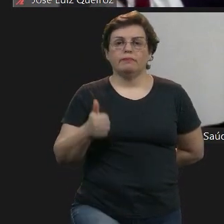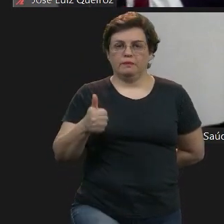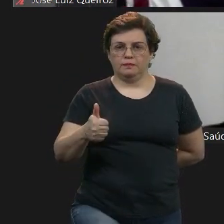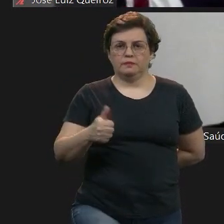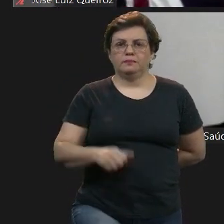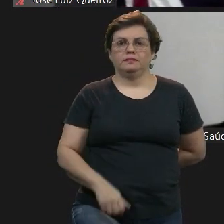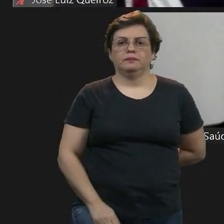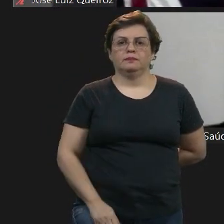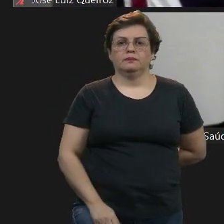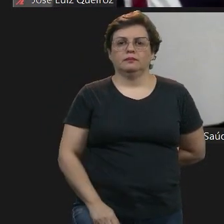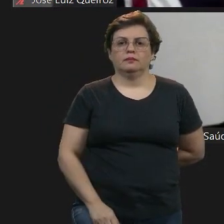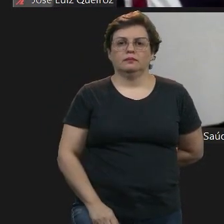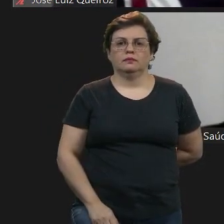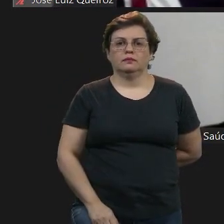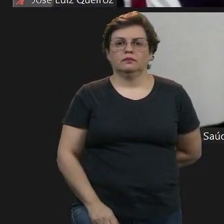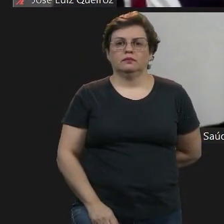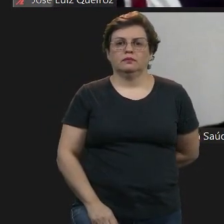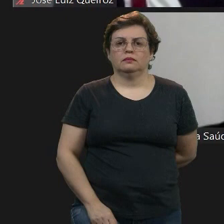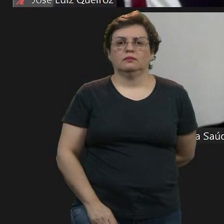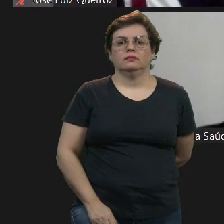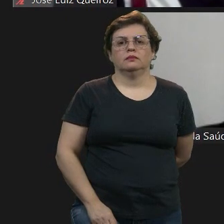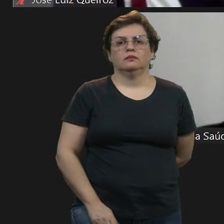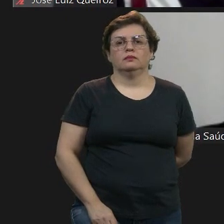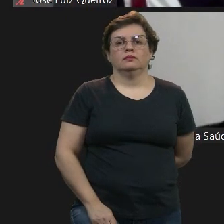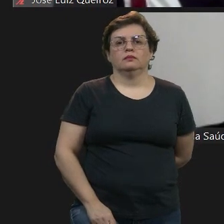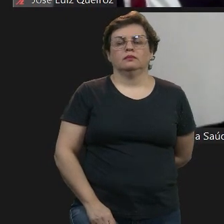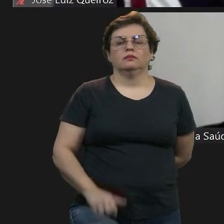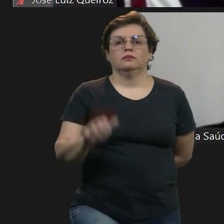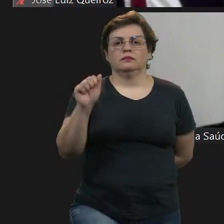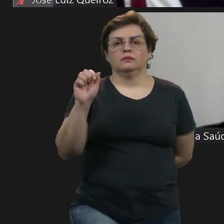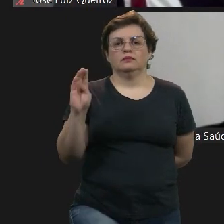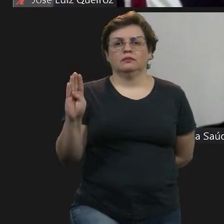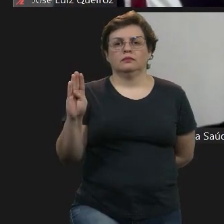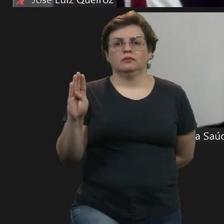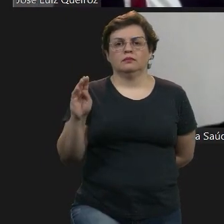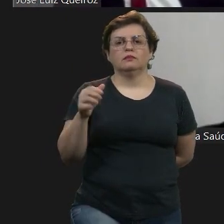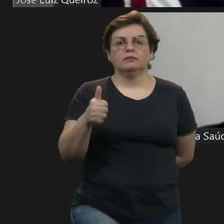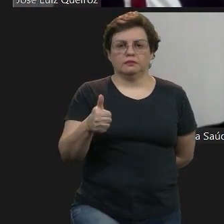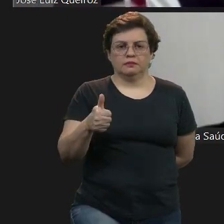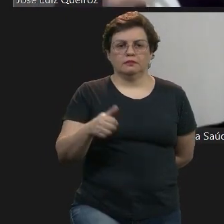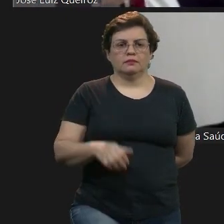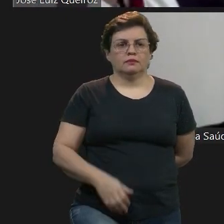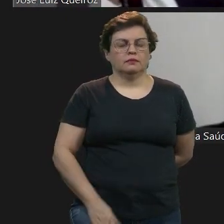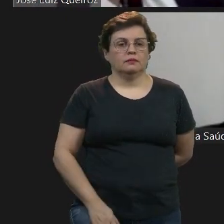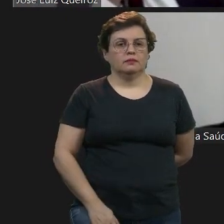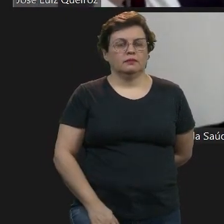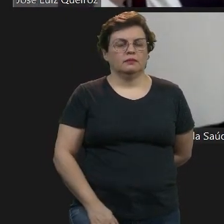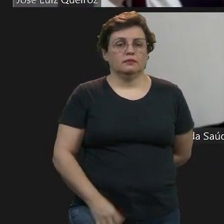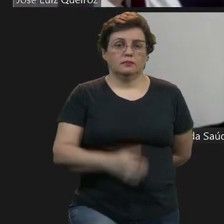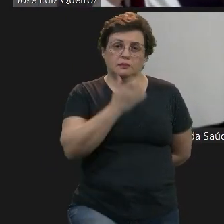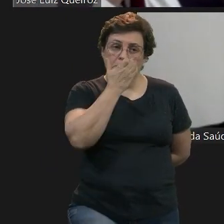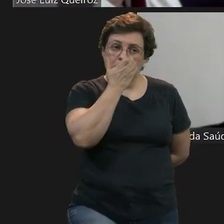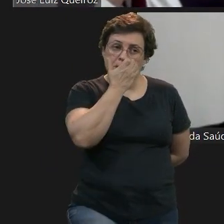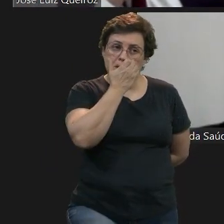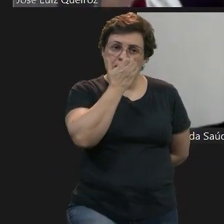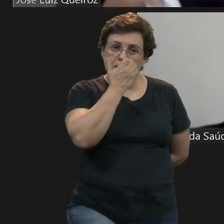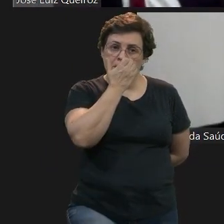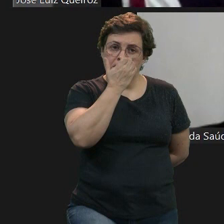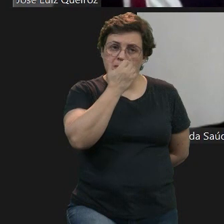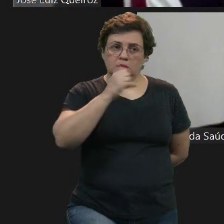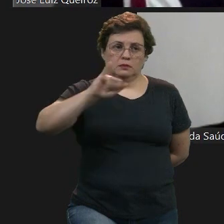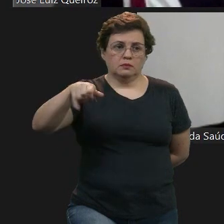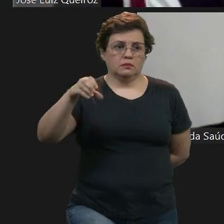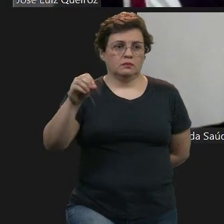Sim. Vereador José Carlos Albuquerque. Eu voto sim. Vereador José